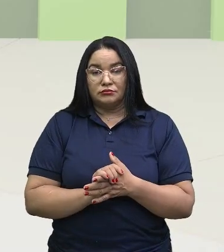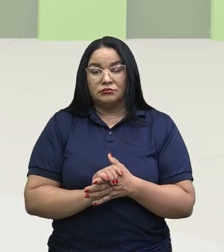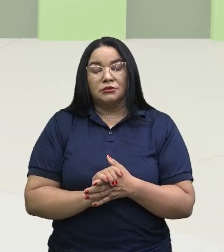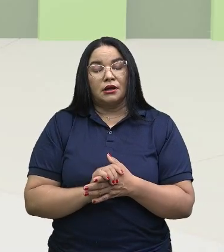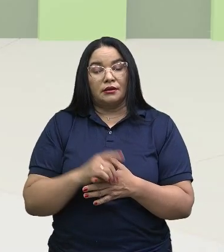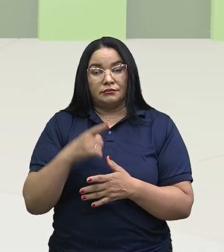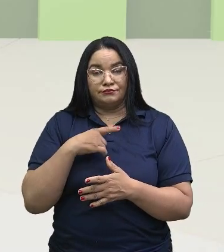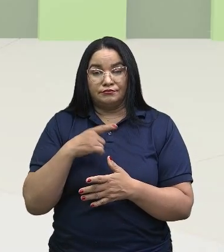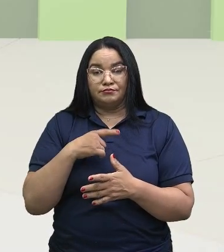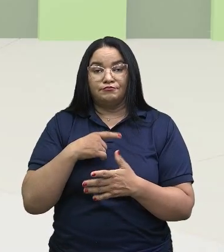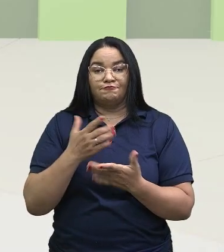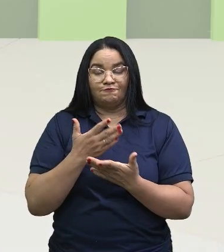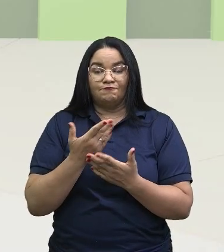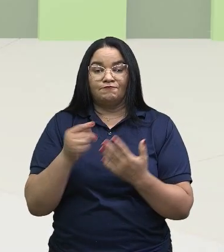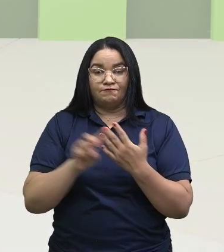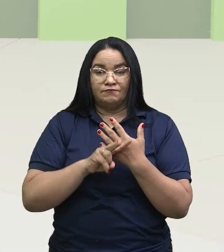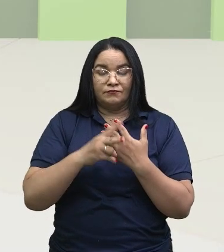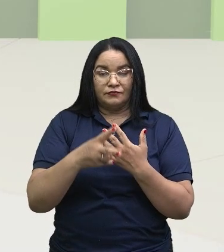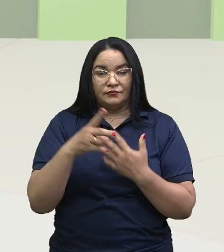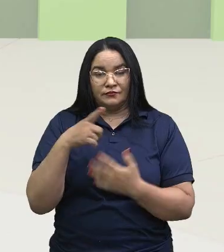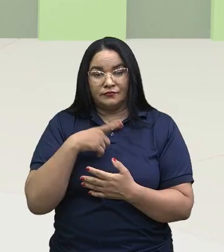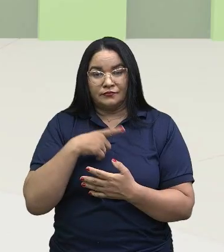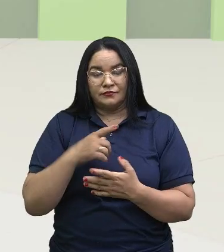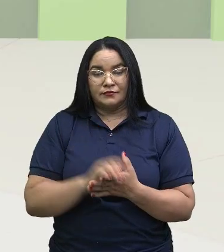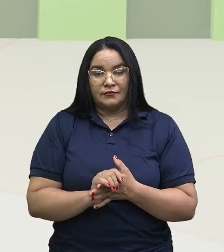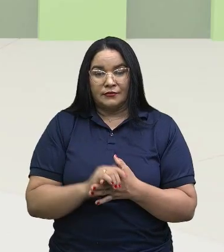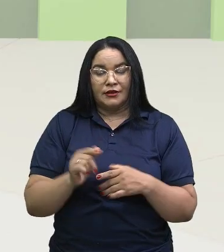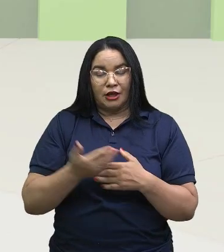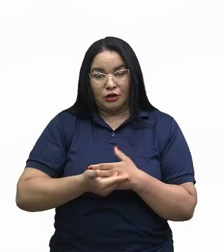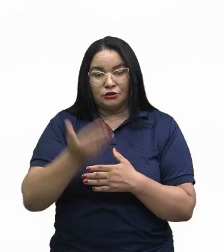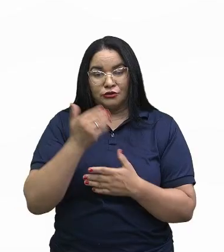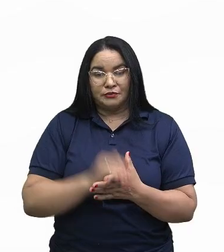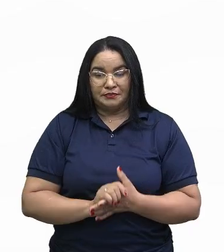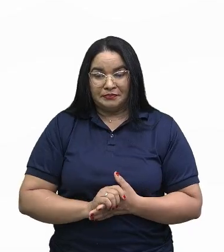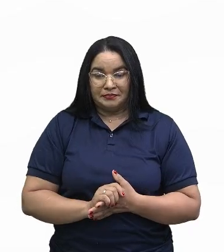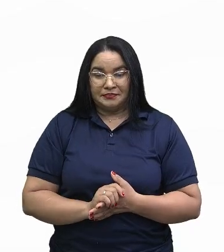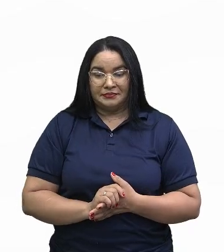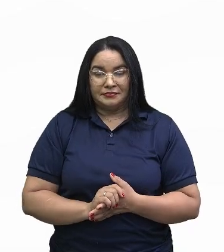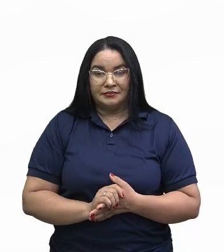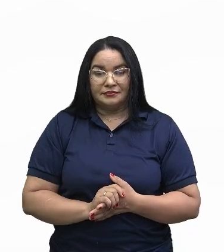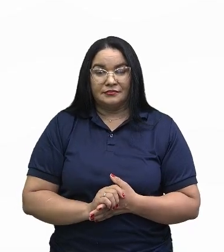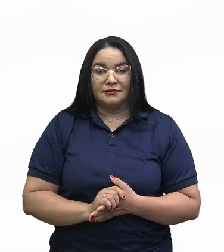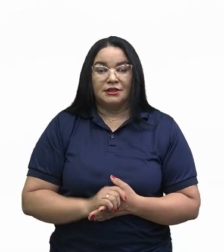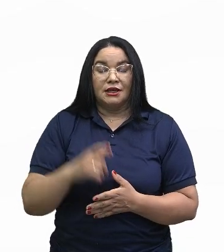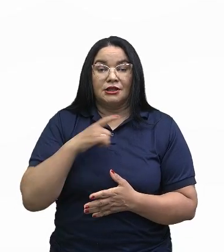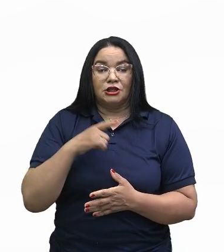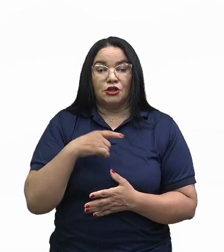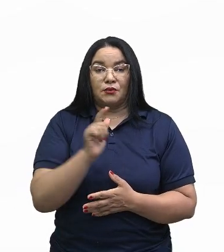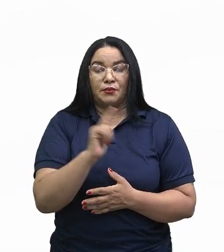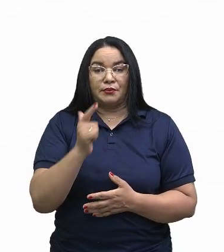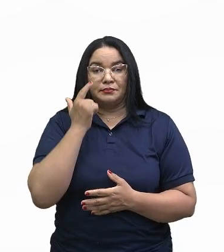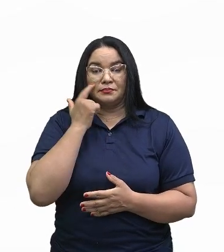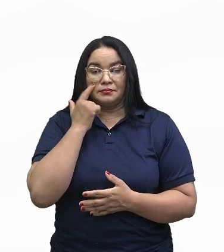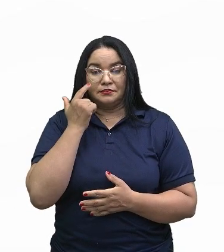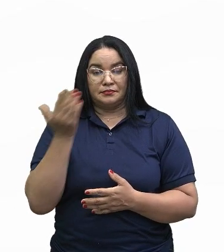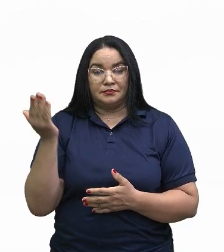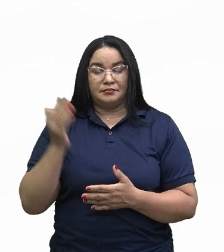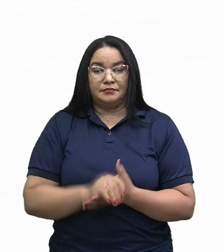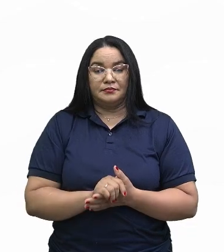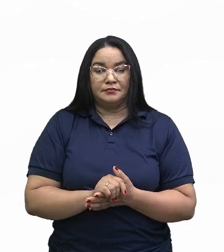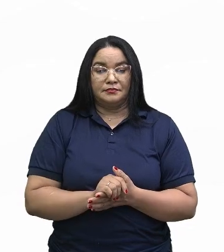hoje a gente tem consequências disso. Mas vamos continuar. Nós temos aí a mineração